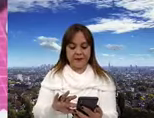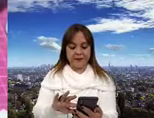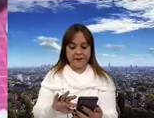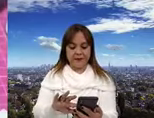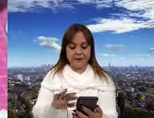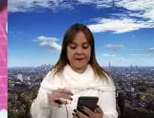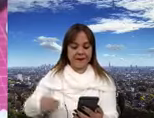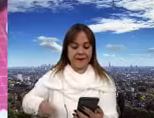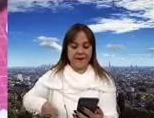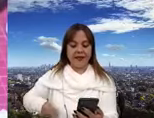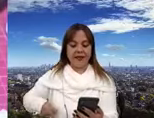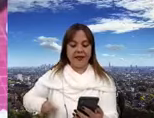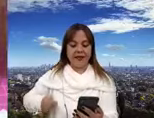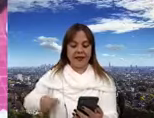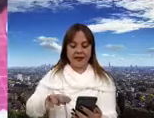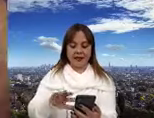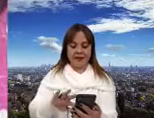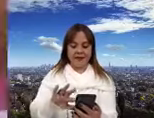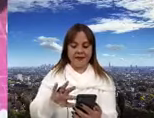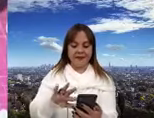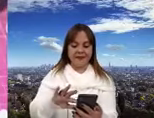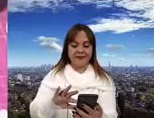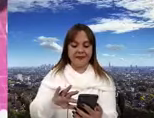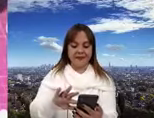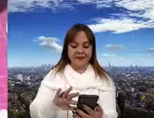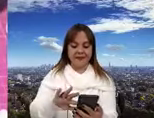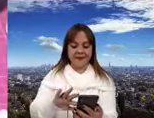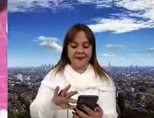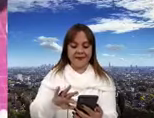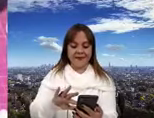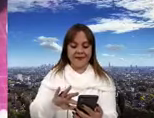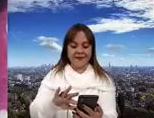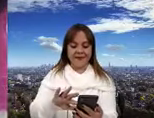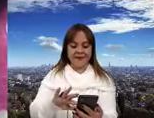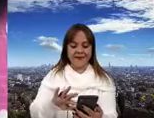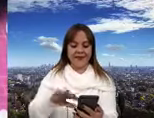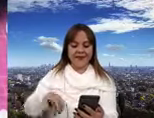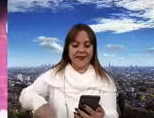vendo? Aí, ó, já trouxe aqui adiantado e tá aqui as orelhinhas aqui, ó.